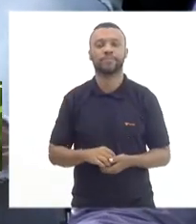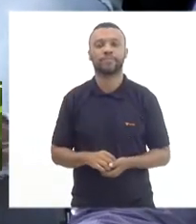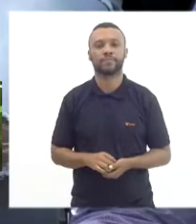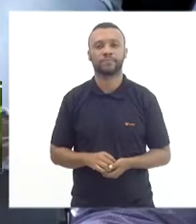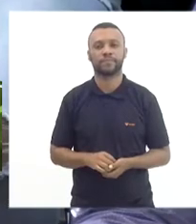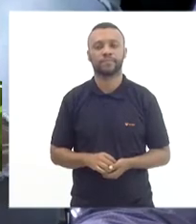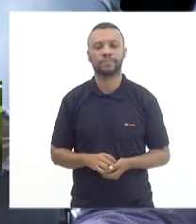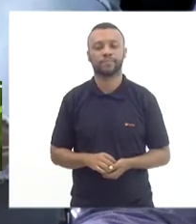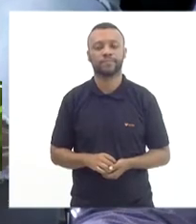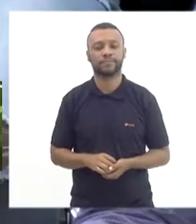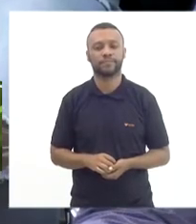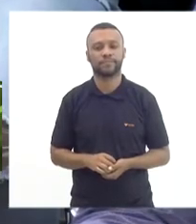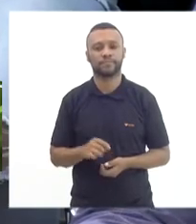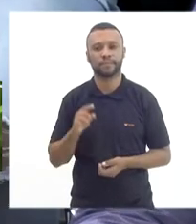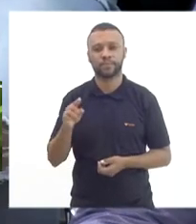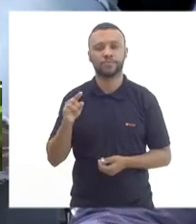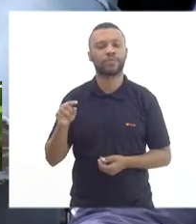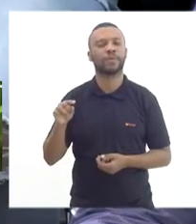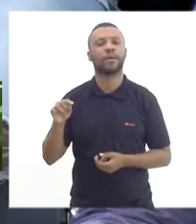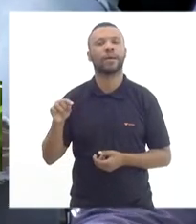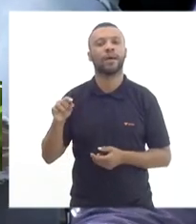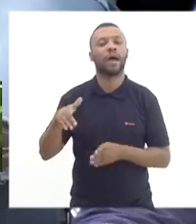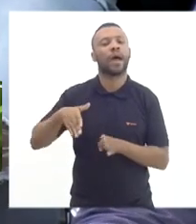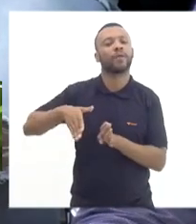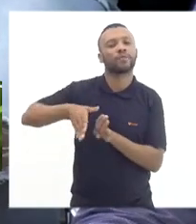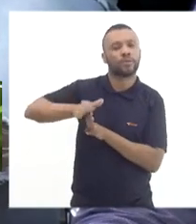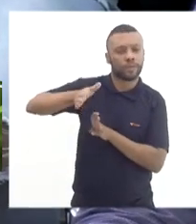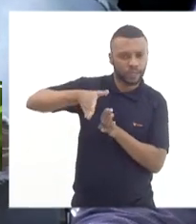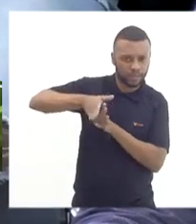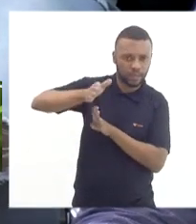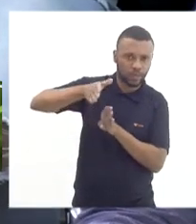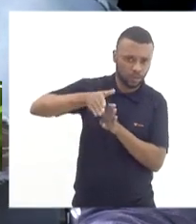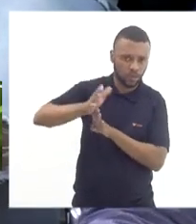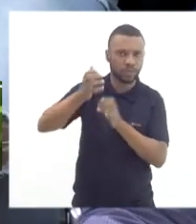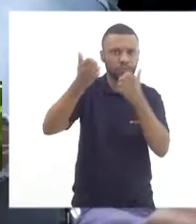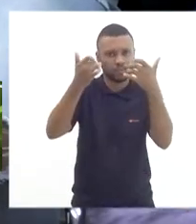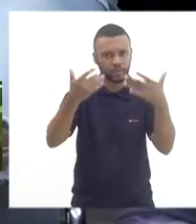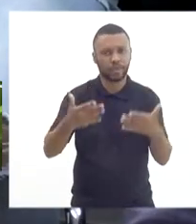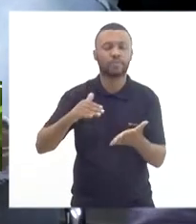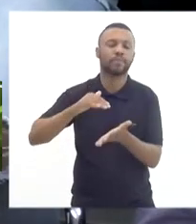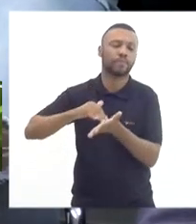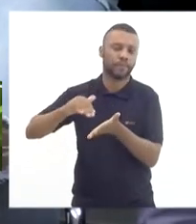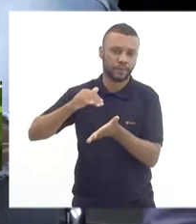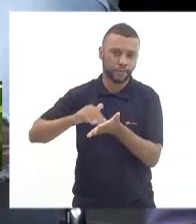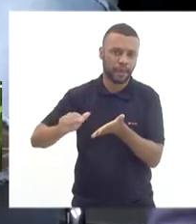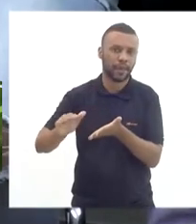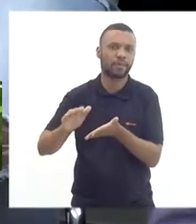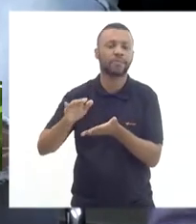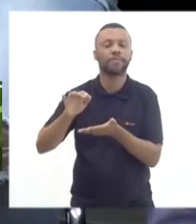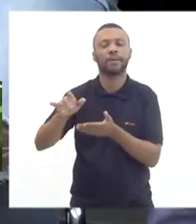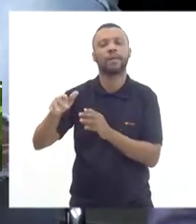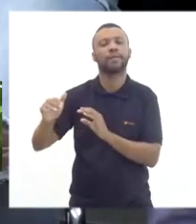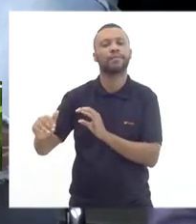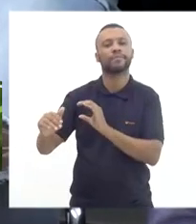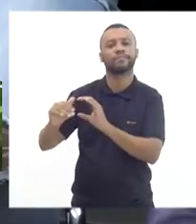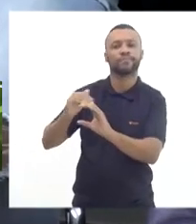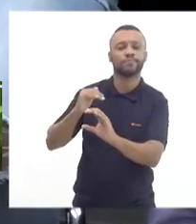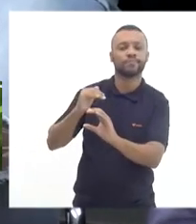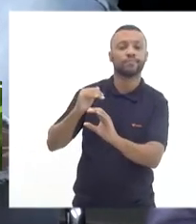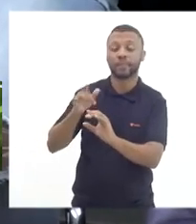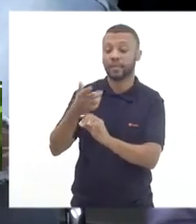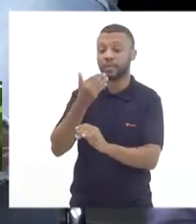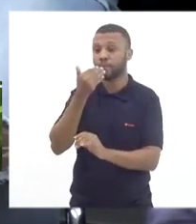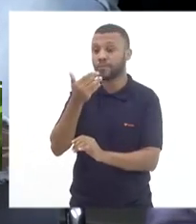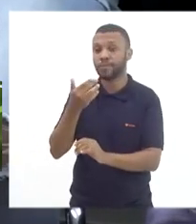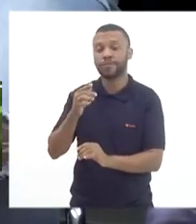o envio, né, o direcionamento dado pelo secretário também, Lobo, e dele mandar o servidor, né,